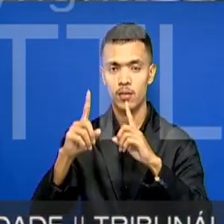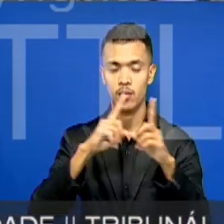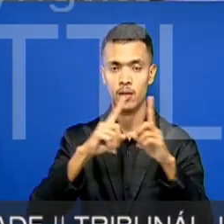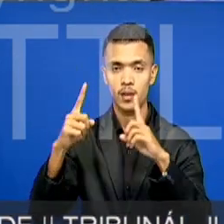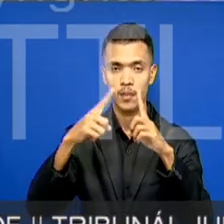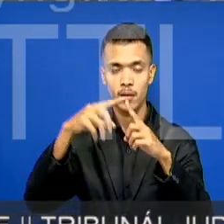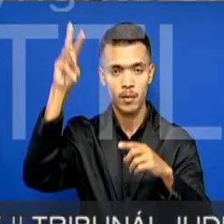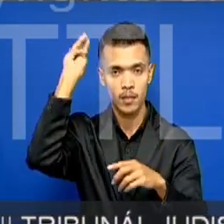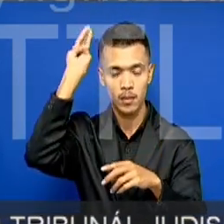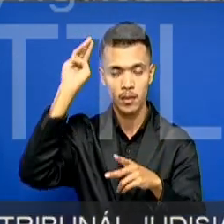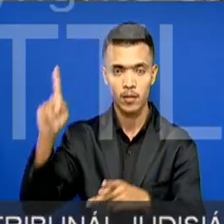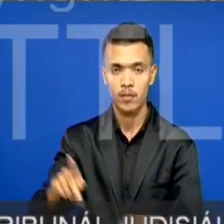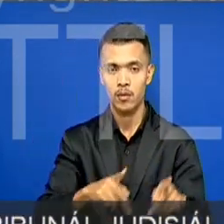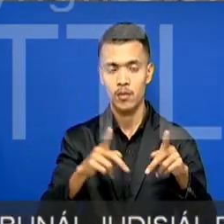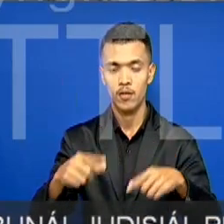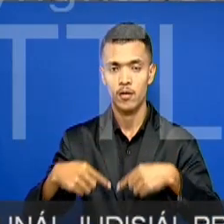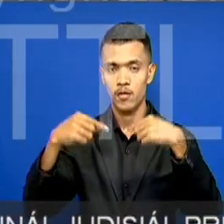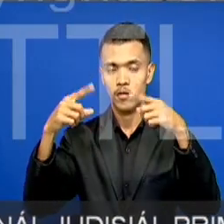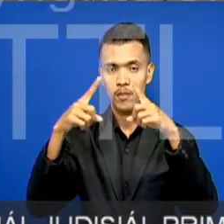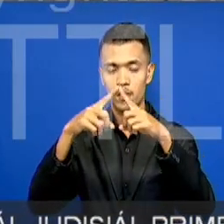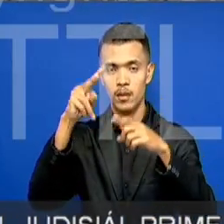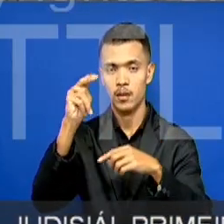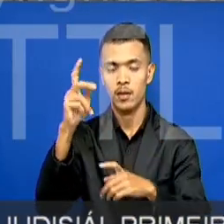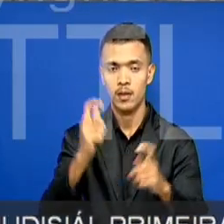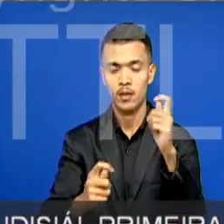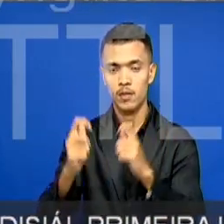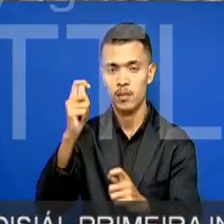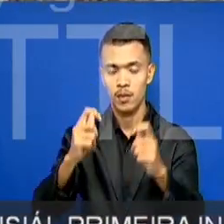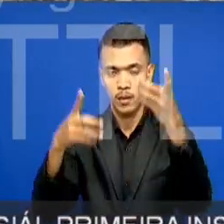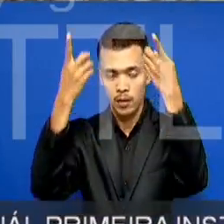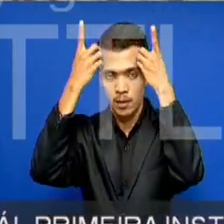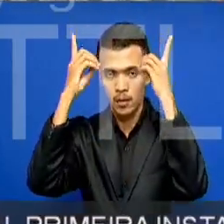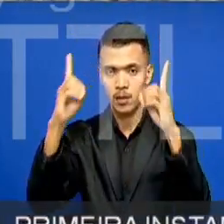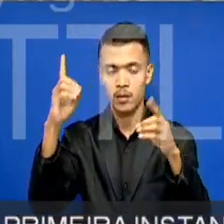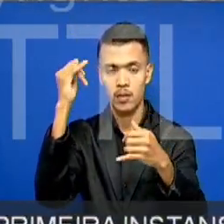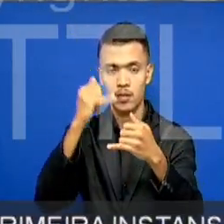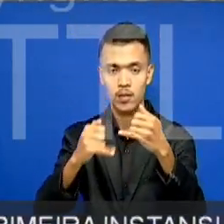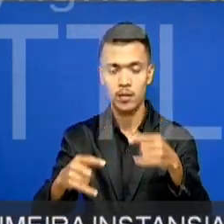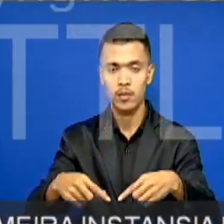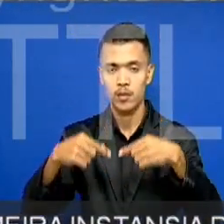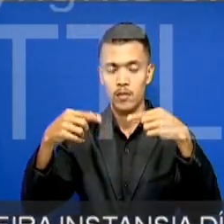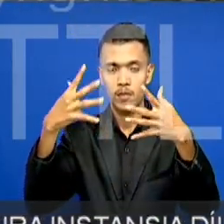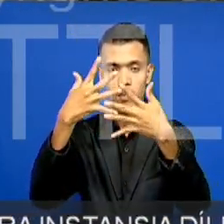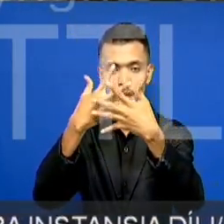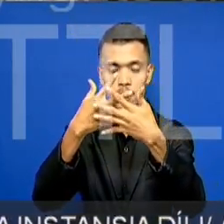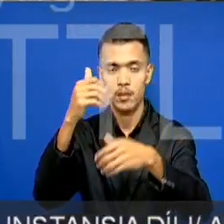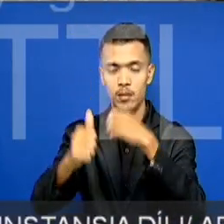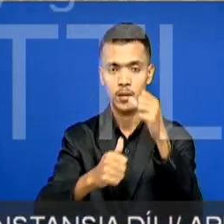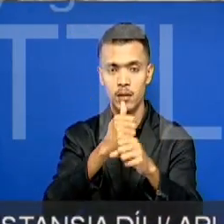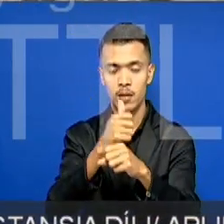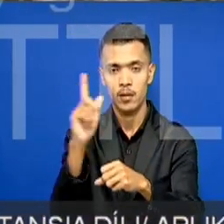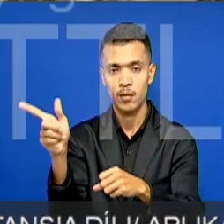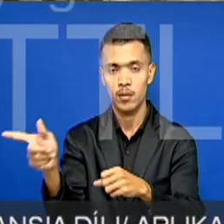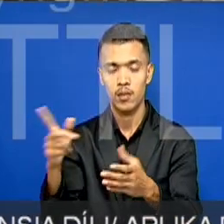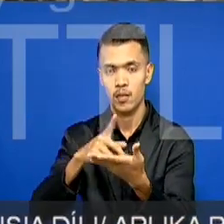Público imputa bania. Tamba ne tribunal hasai decisão ikus, hode aplica pena prisão Tinan Ruanulu ba Arguidu, no selu